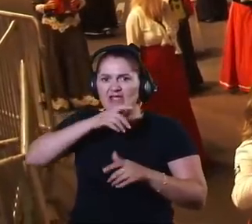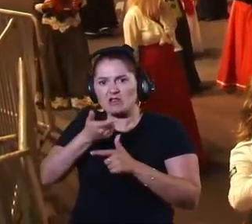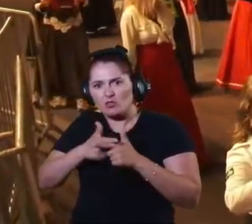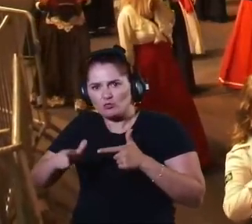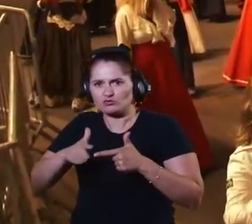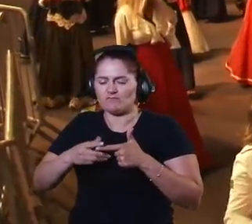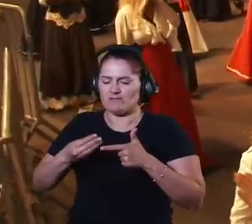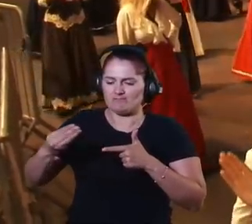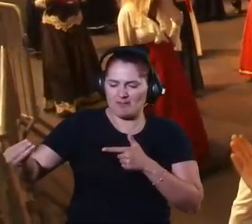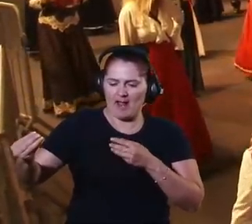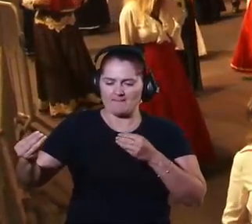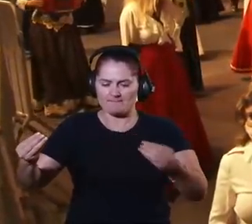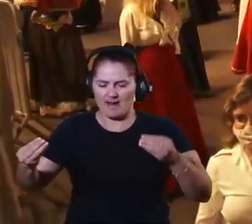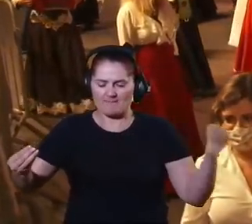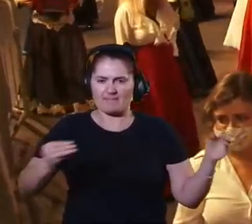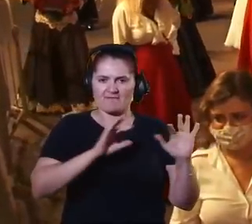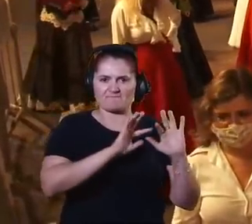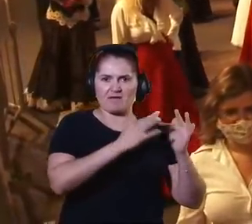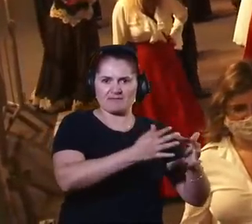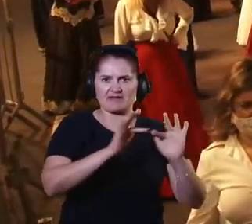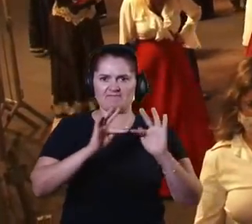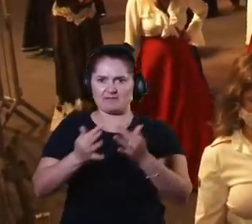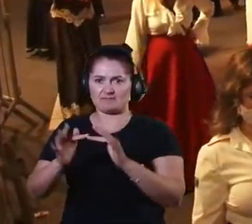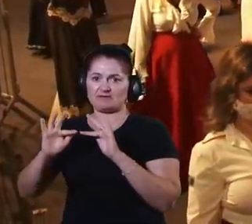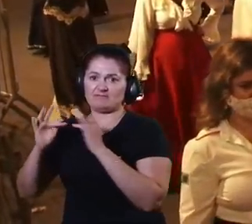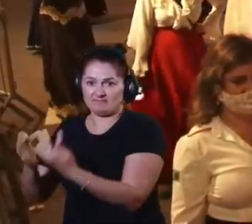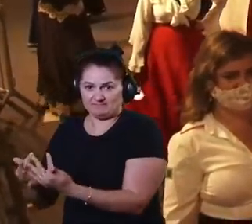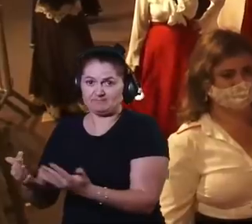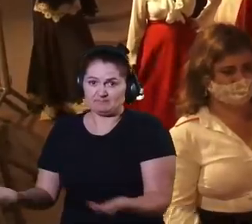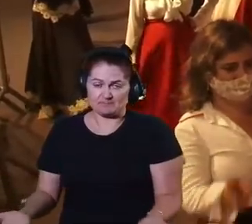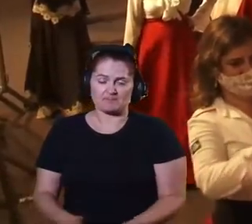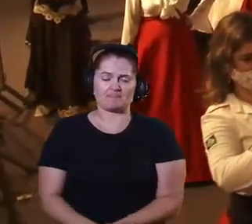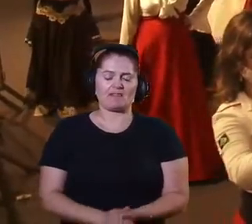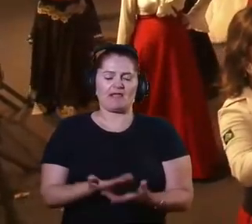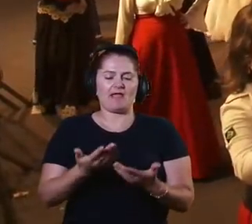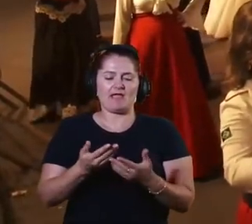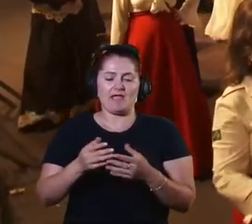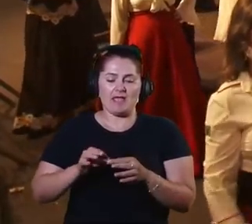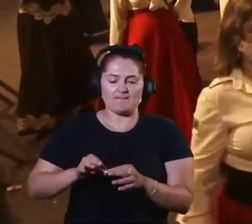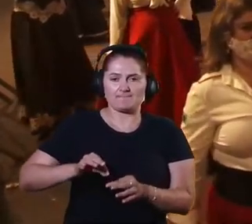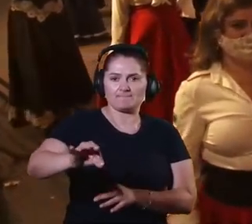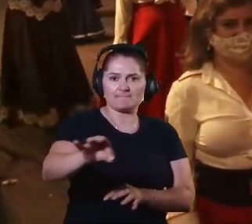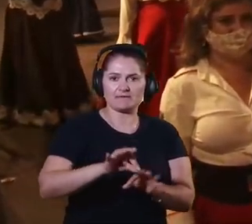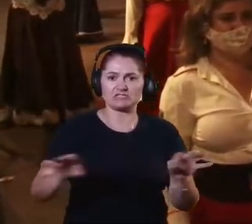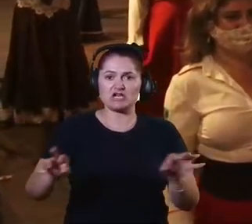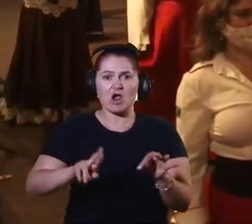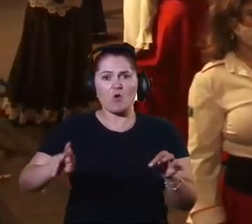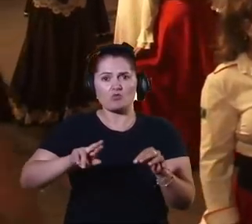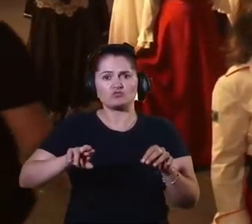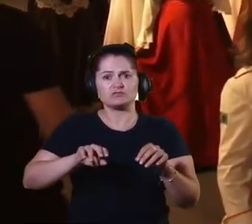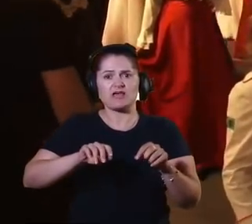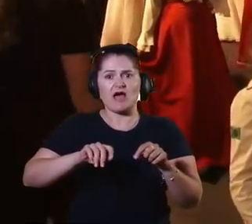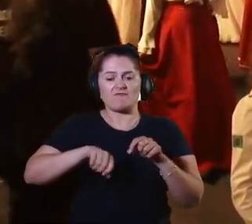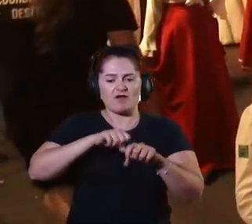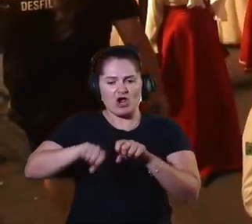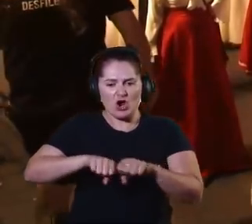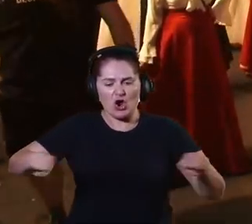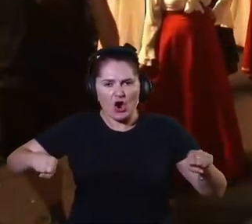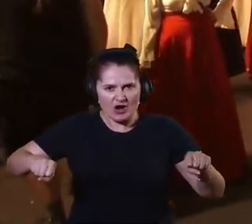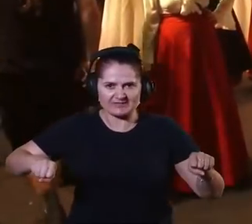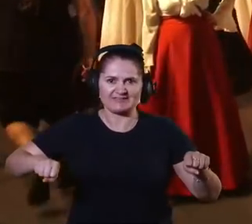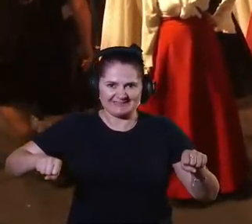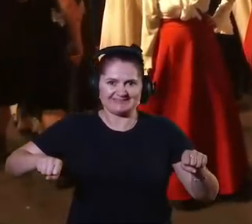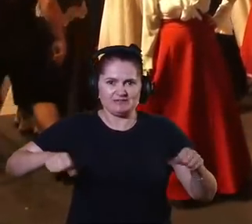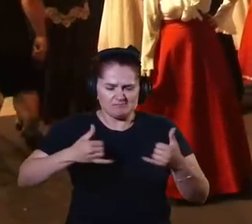medir os pedaços de colônias. Ele media com cordas, ele tinha uma capacidade imensa,